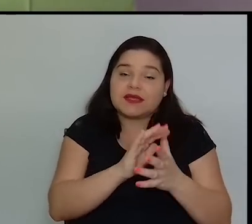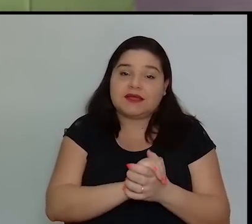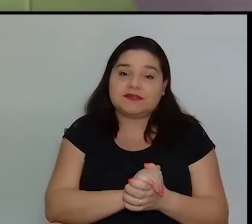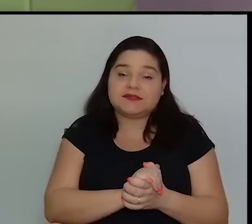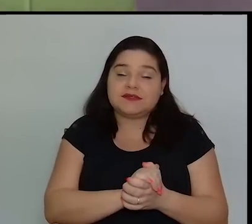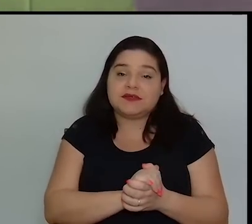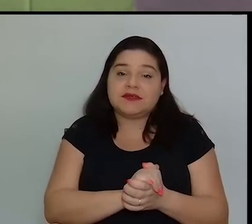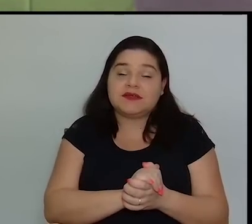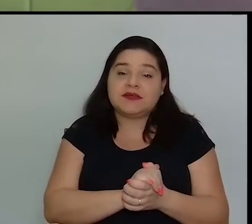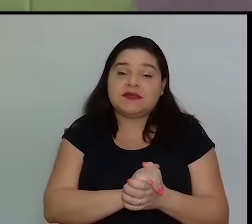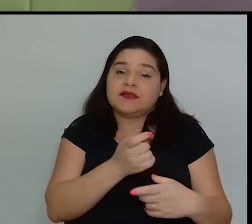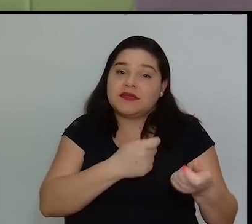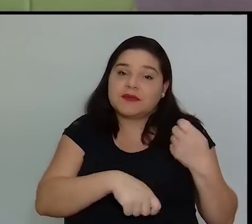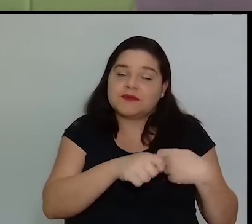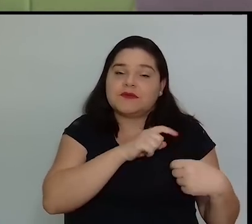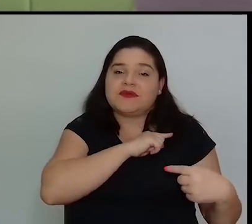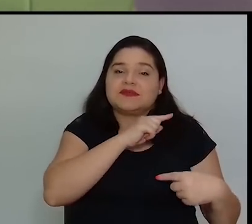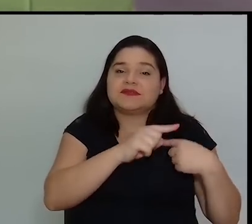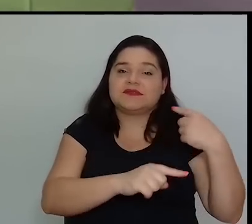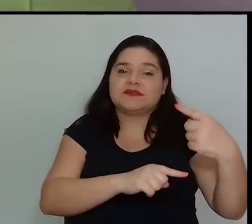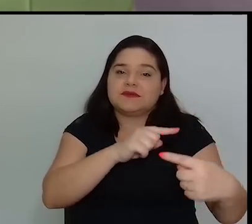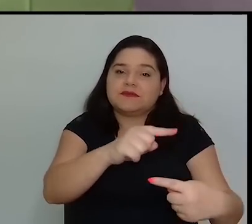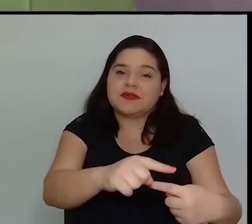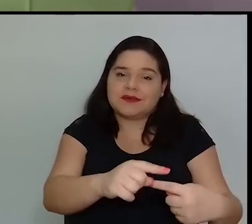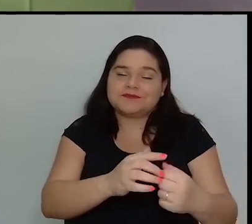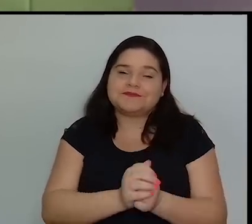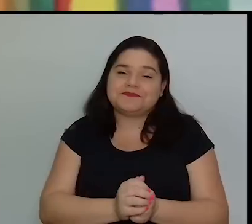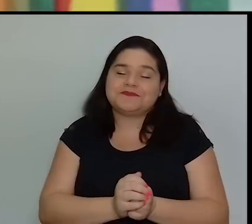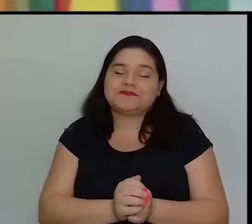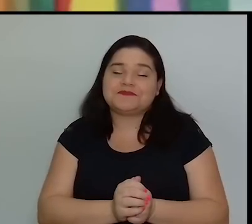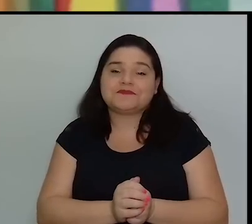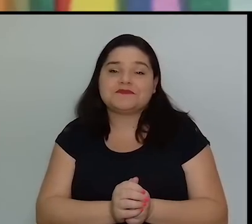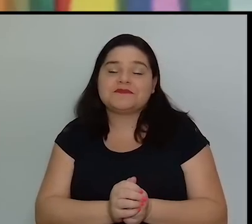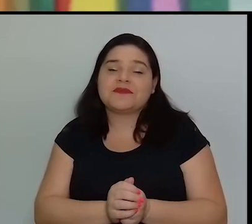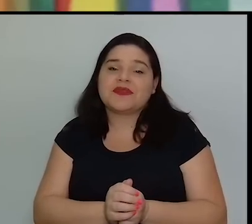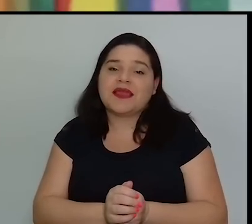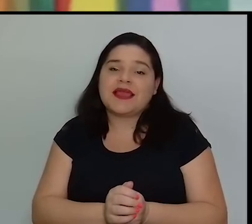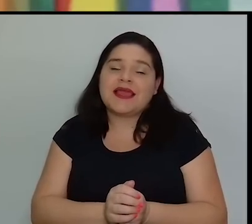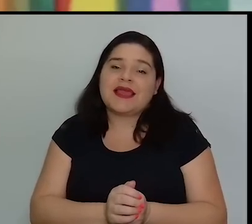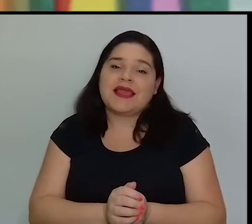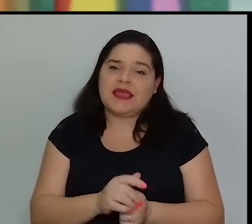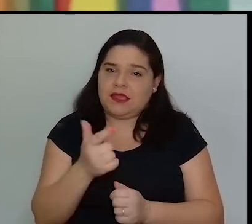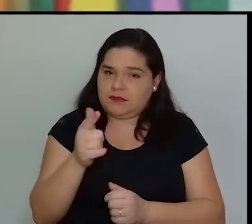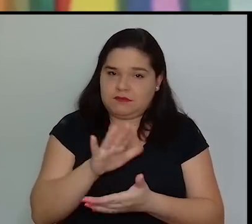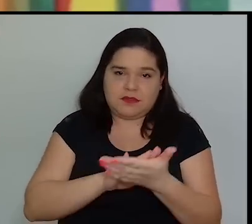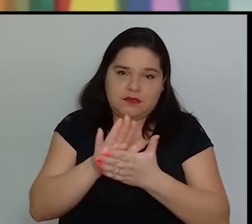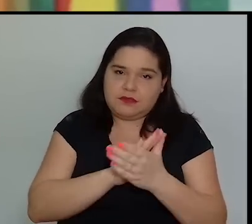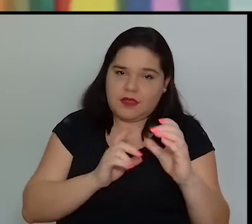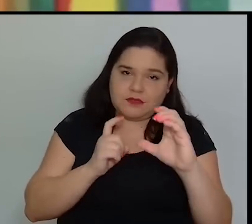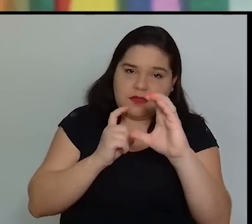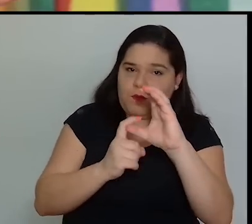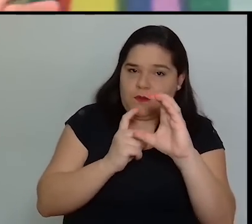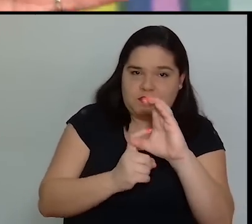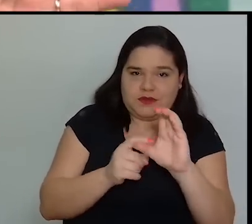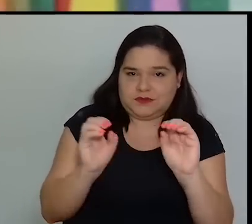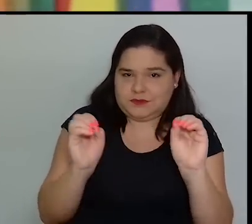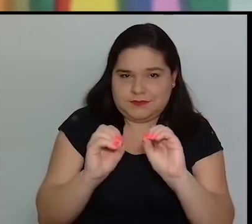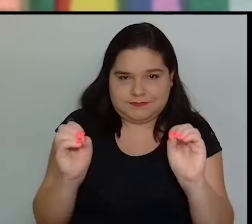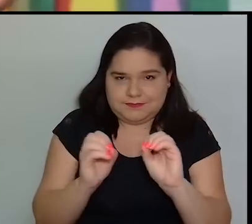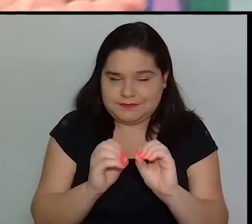a ver com a economia circular pela lógica da favela e não tem nada de Comunismo nisso né